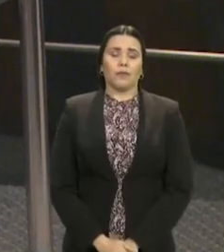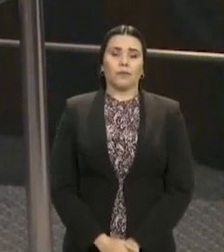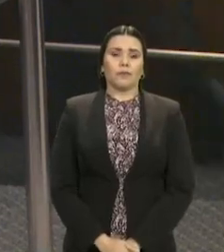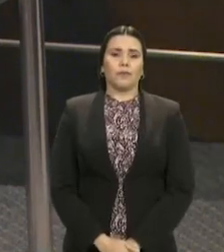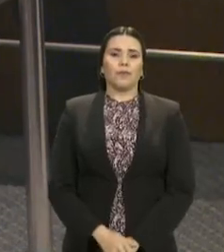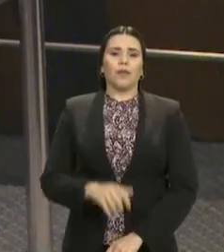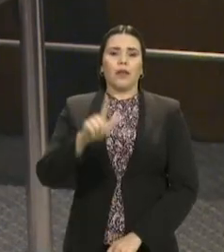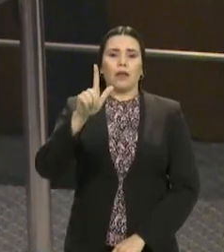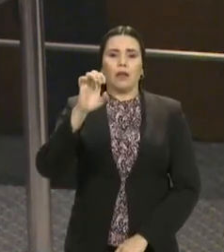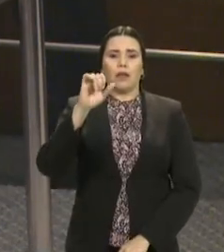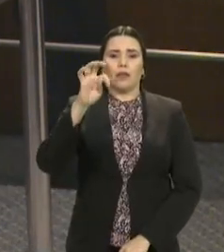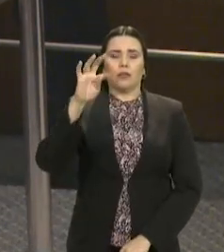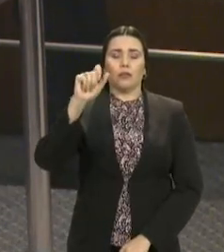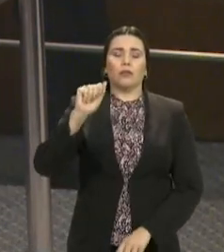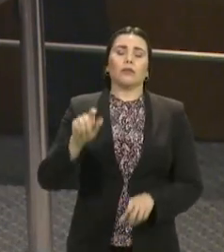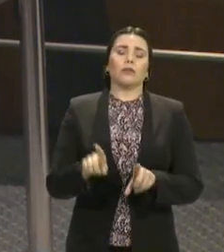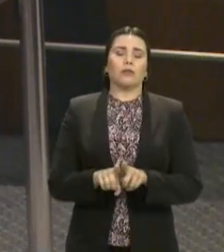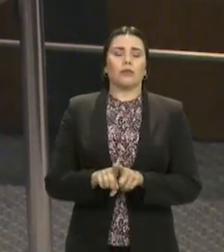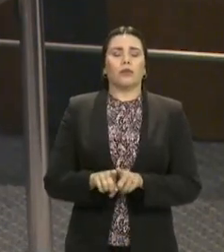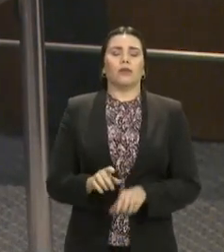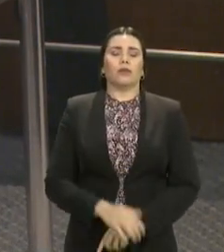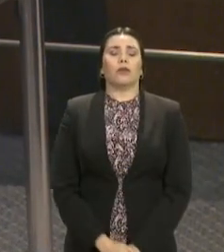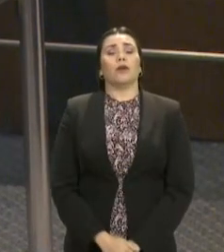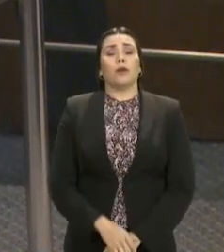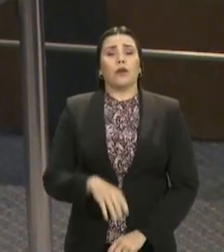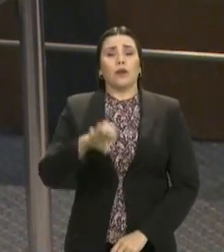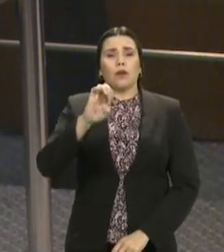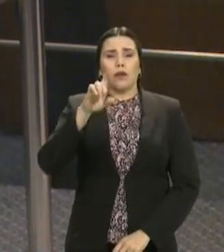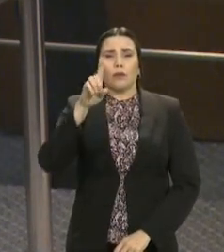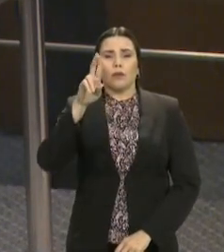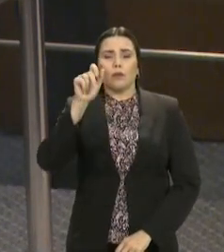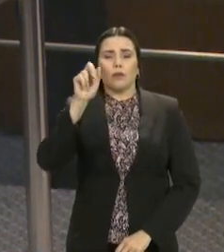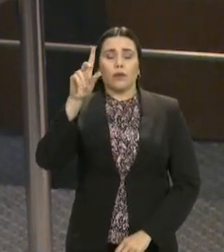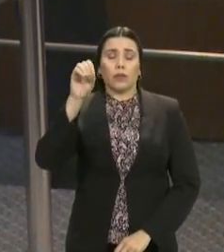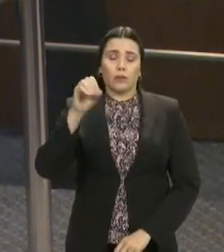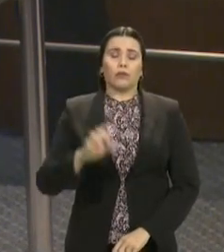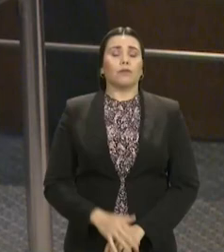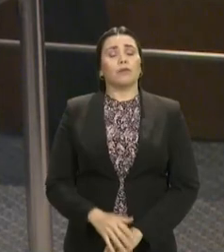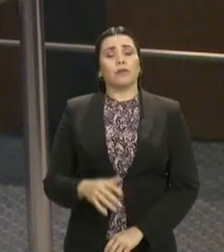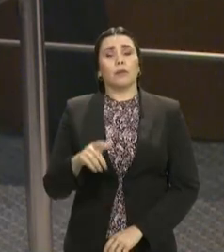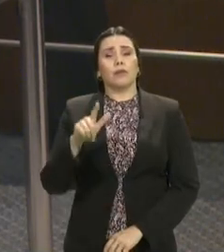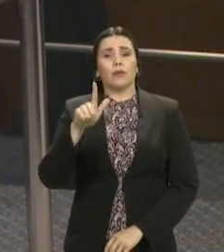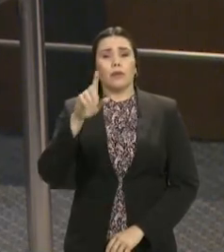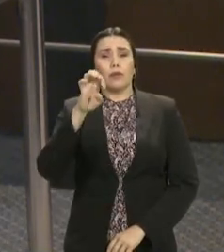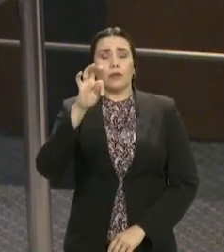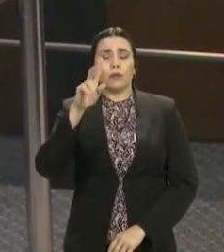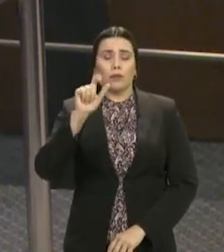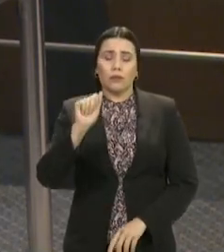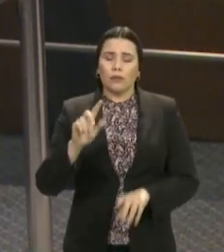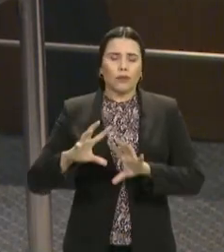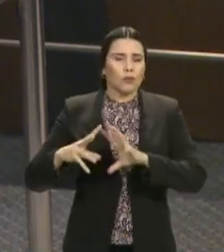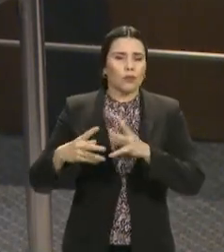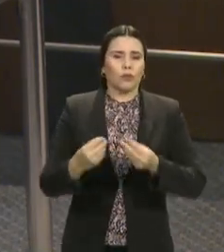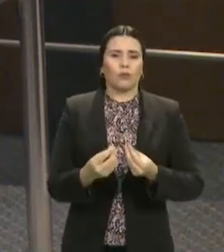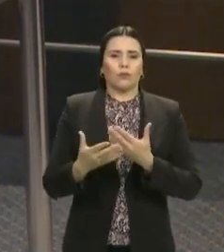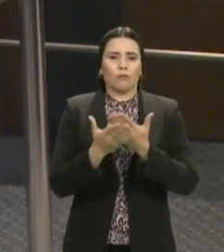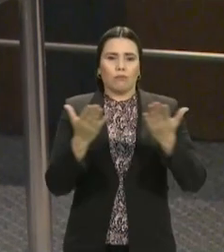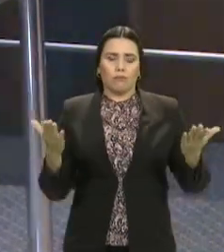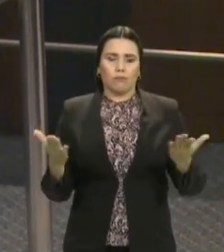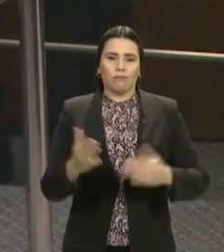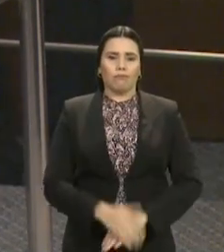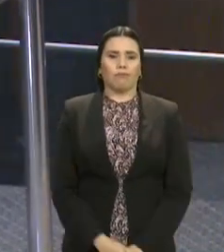Heloísa, em nome de vocês eu cumprimento toda a família, cumprimentar o povo do Maranhão que nos assiste hoje pelas redes